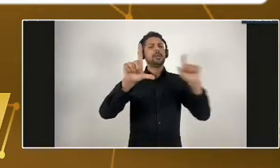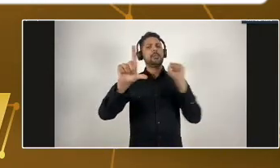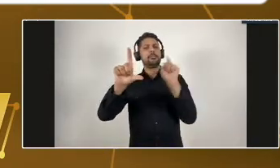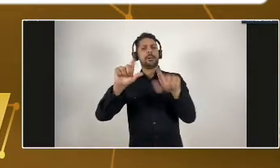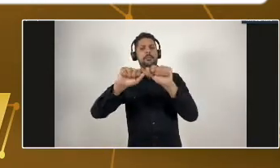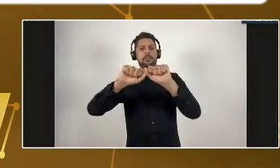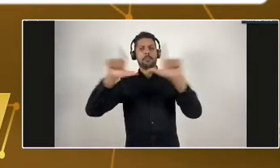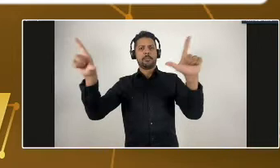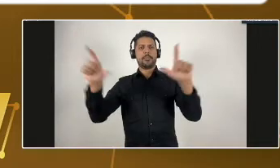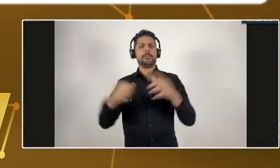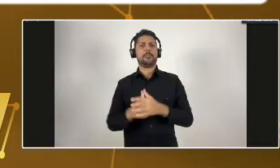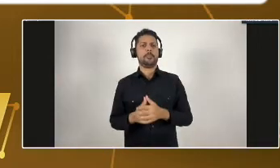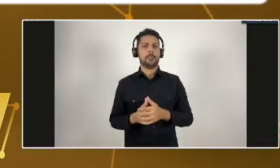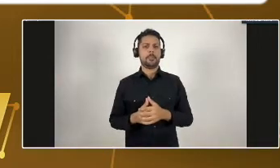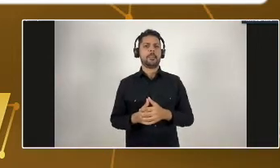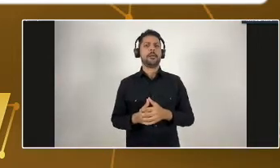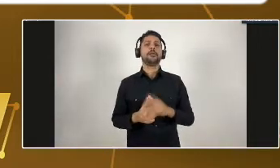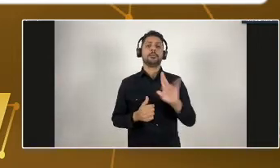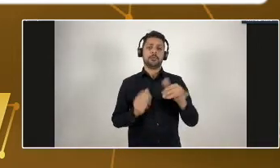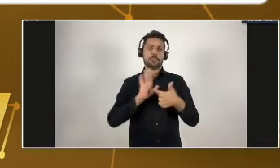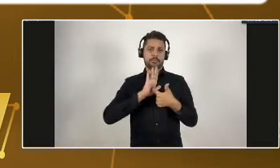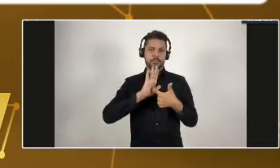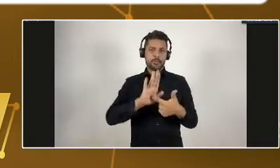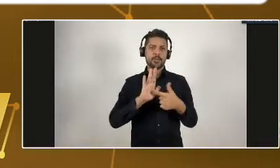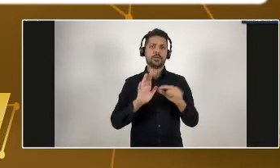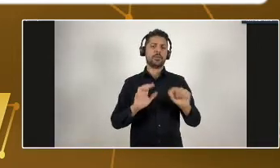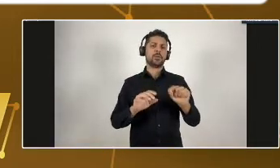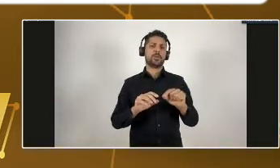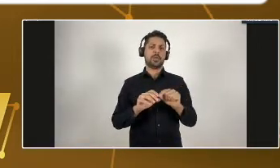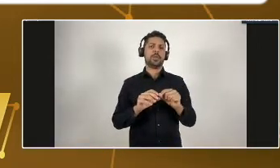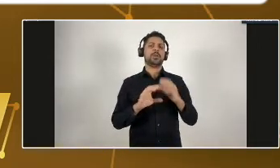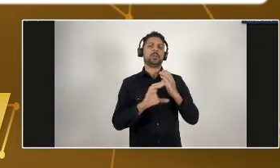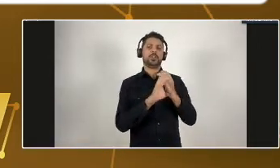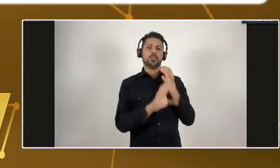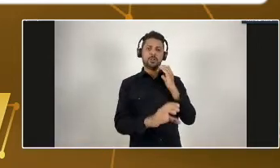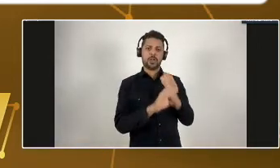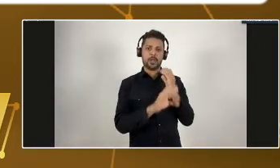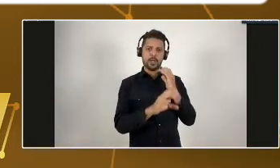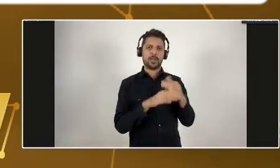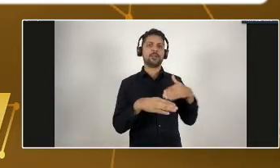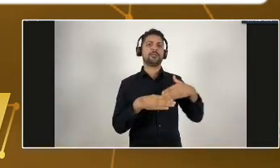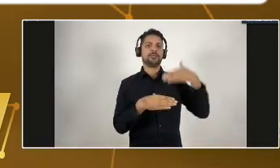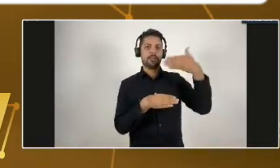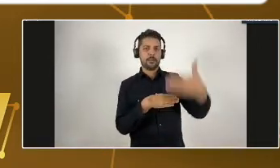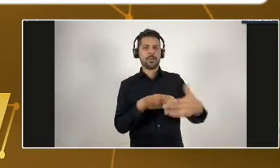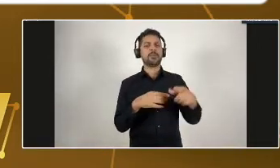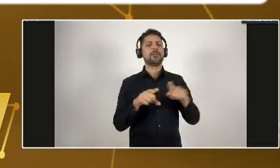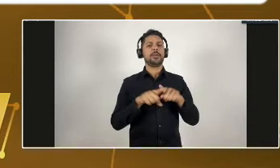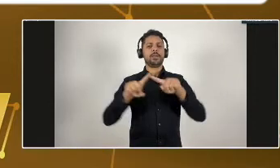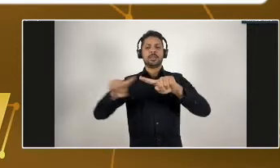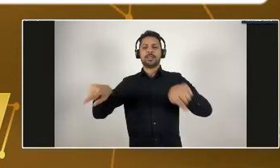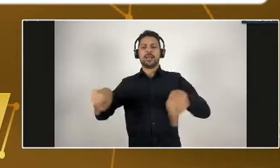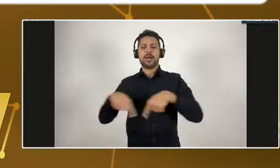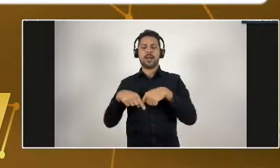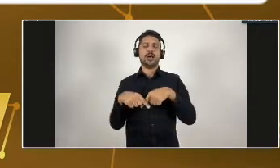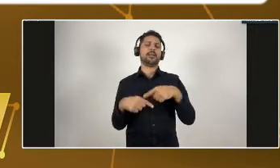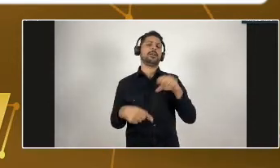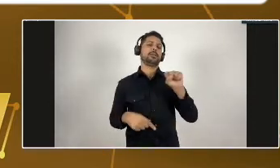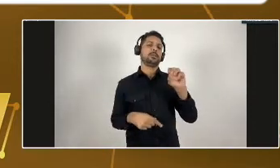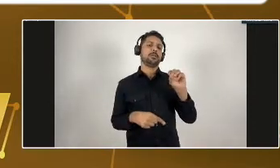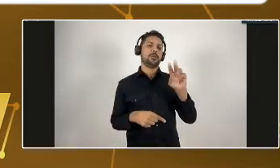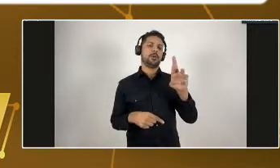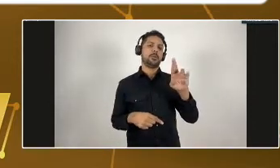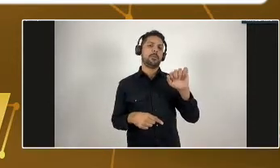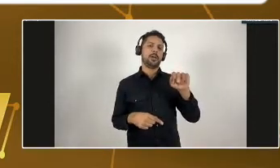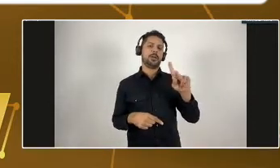ser apresentado pelo engenheiro Silas Valente e por Pedro Selva na sala Sobradinho mais tarde. Então, para a gente